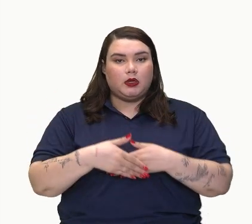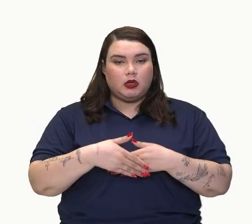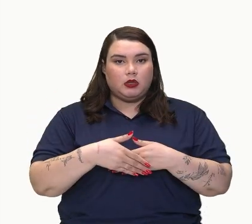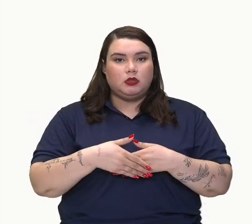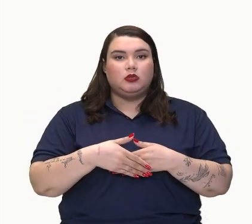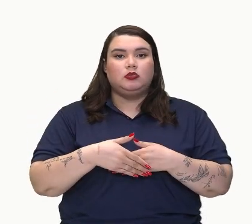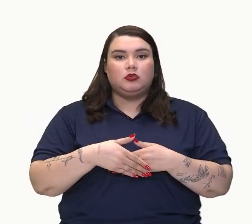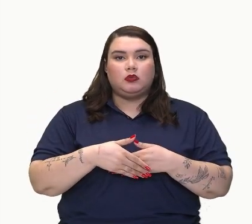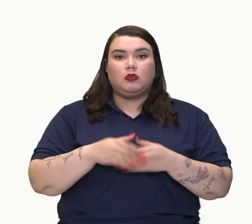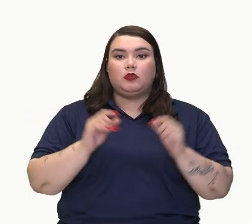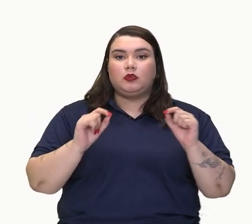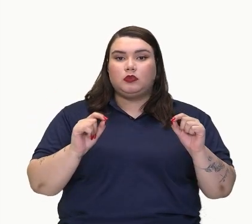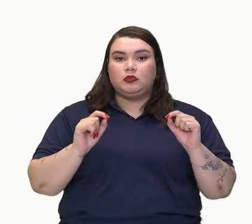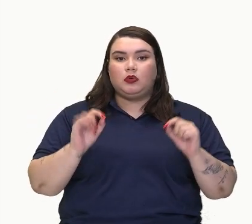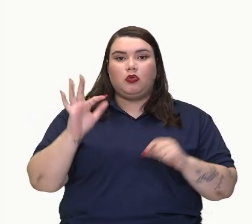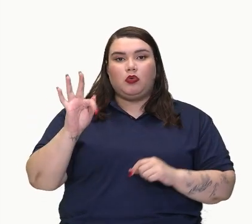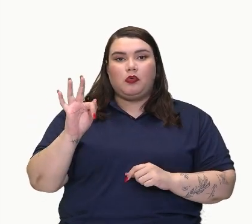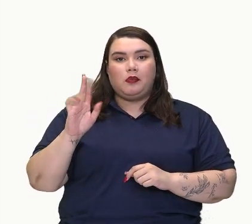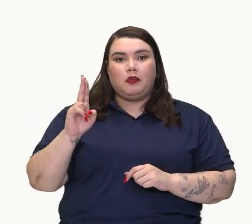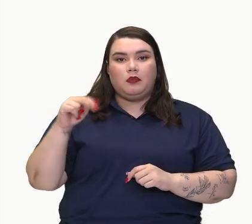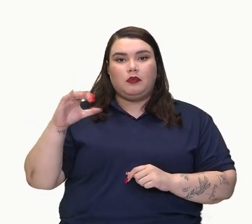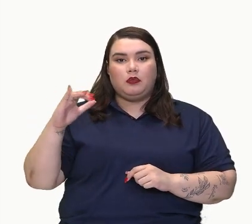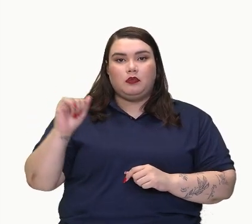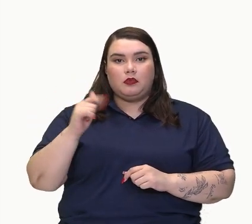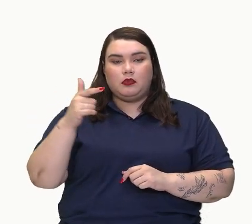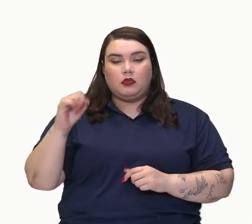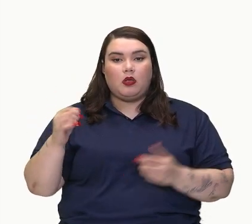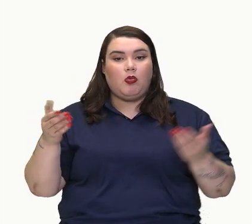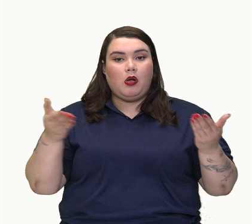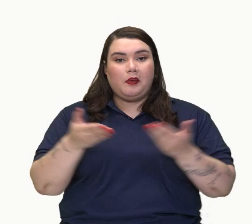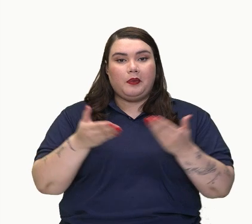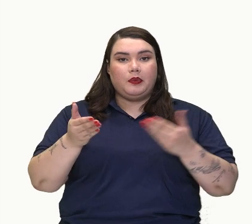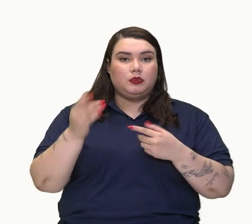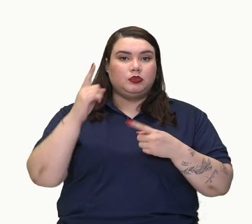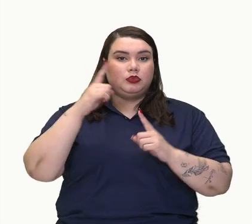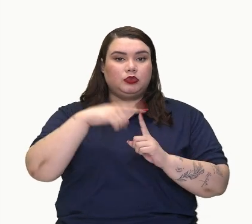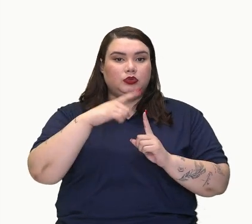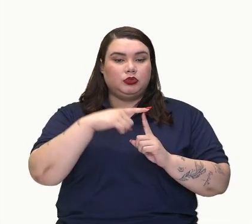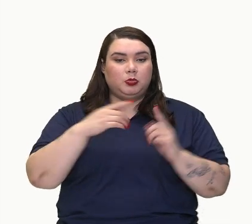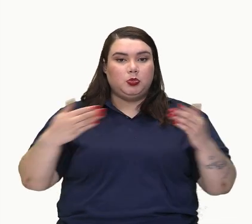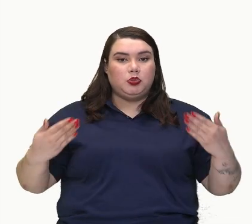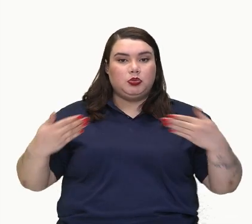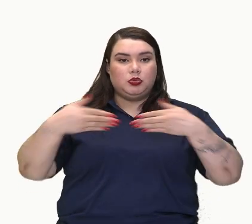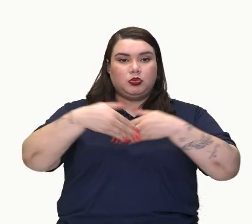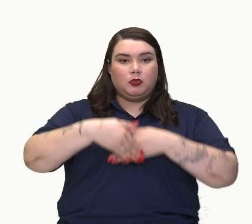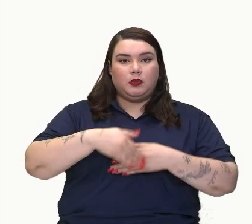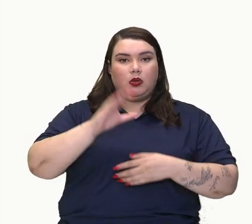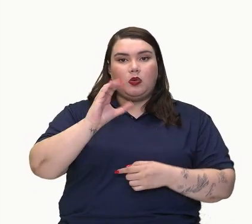era isomeria de função. Agora é isomeria de compensação, ou chamada de